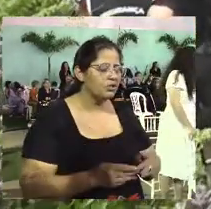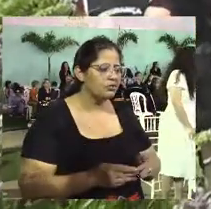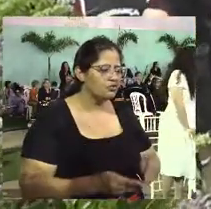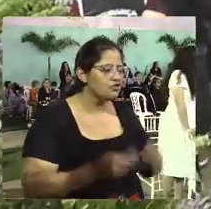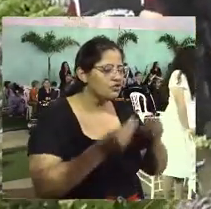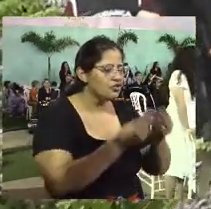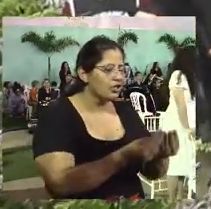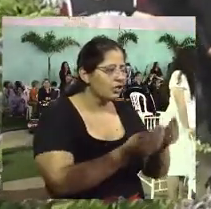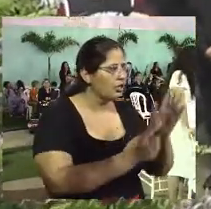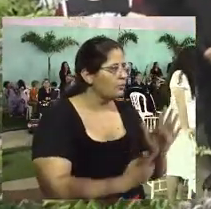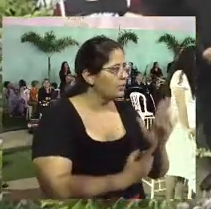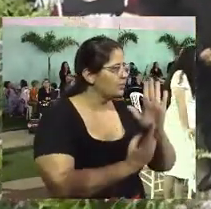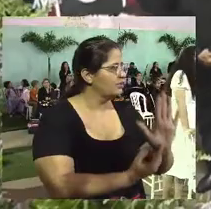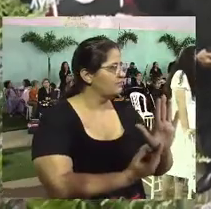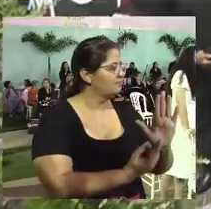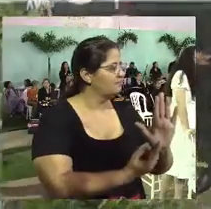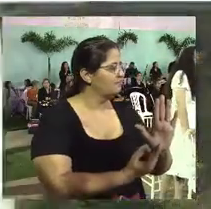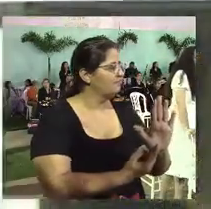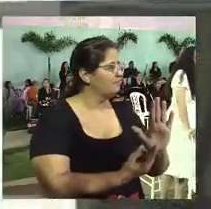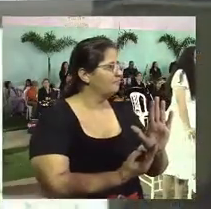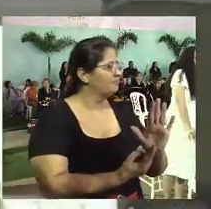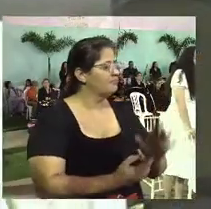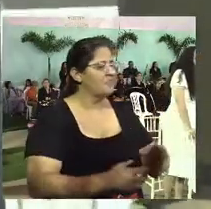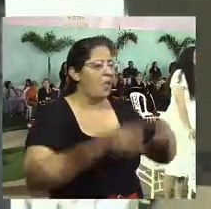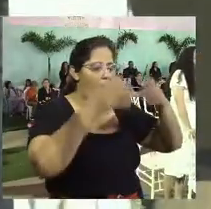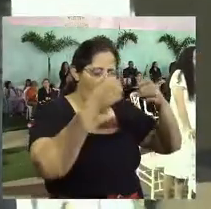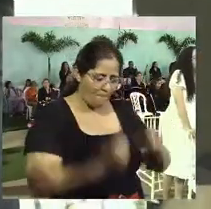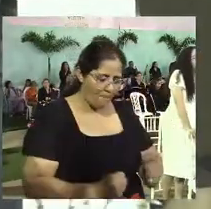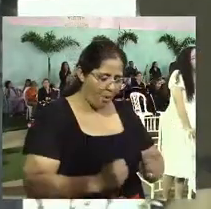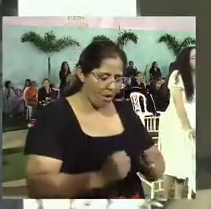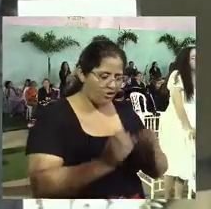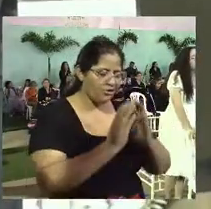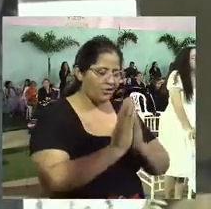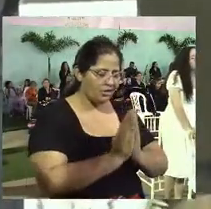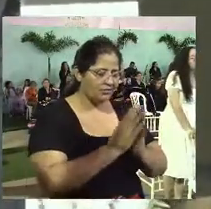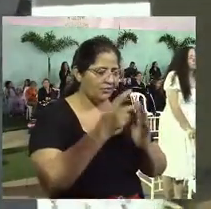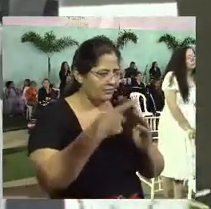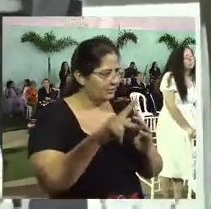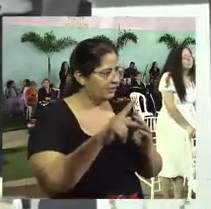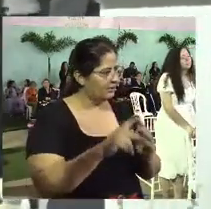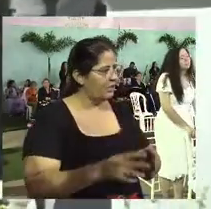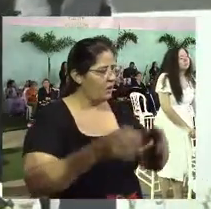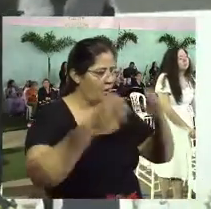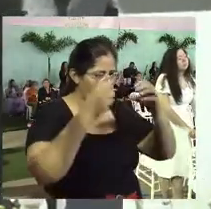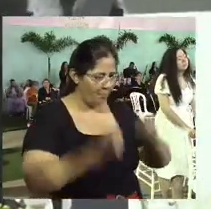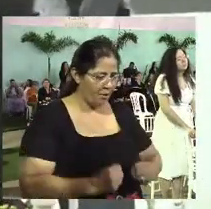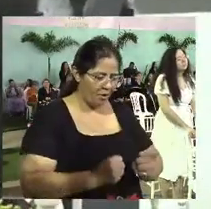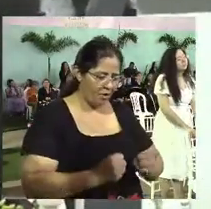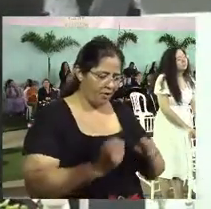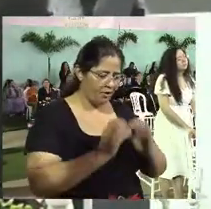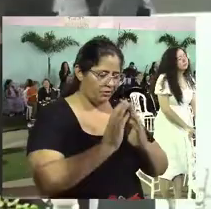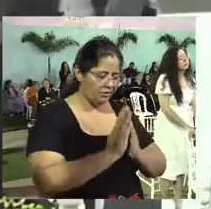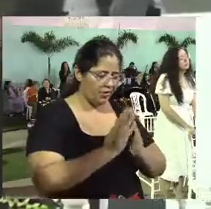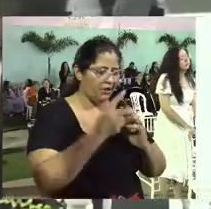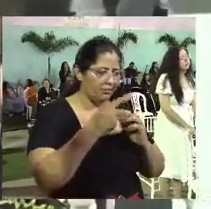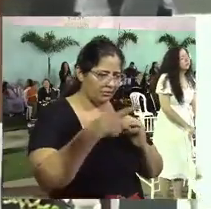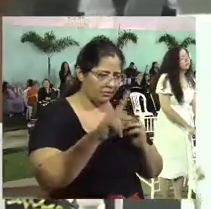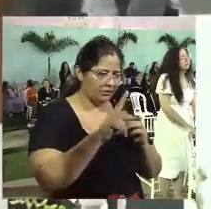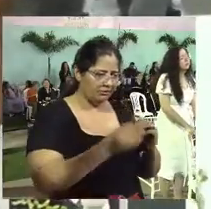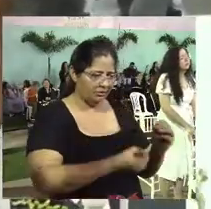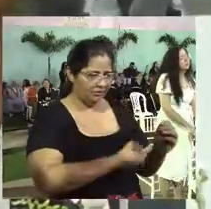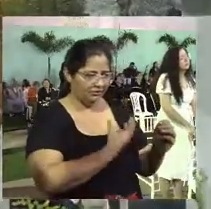dizer para a pessoa que tá escrito nessa frase que diga posso orar por você mais alto posso orar por você